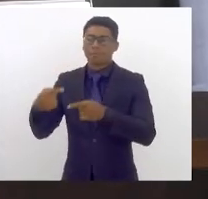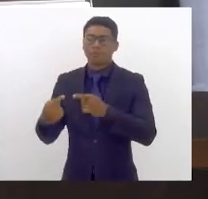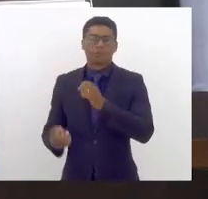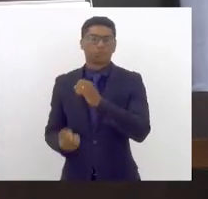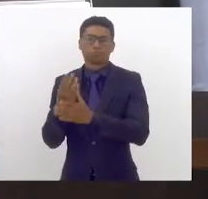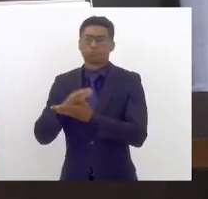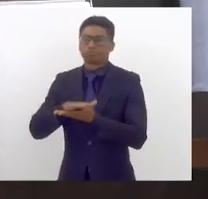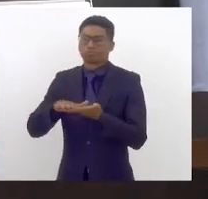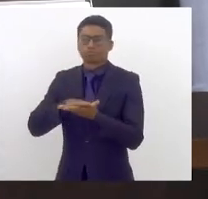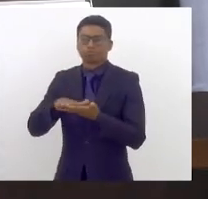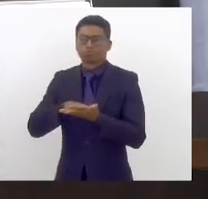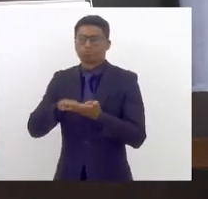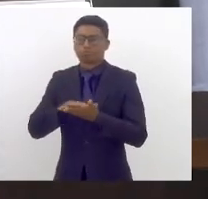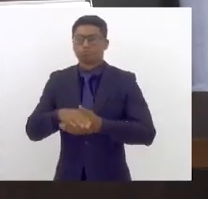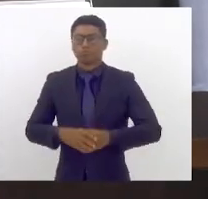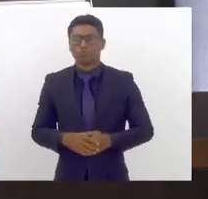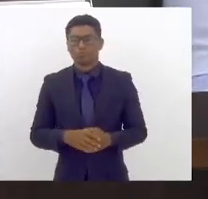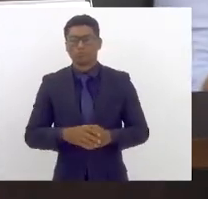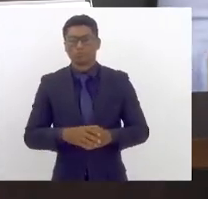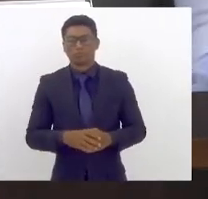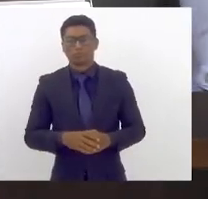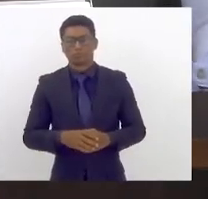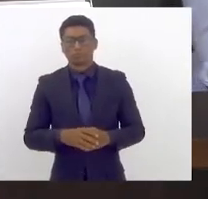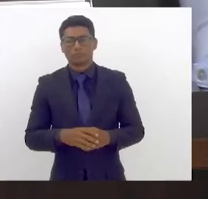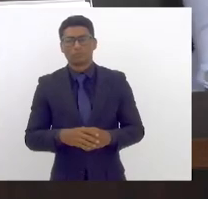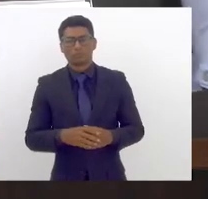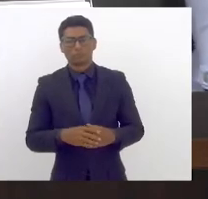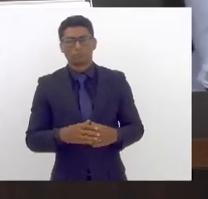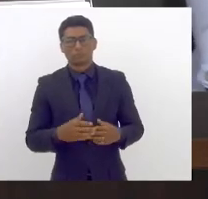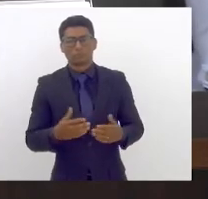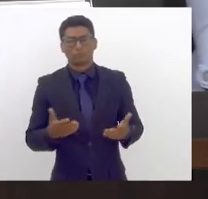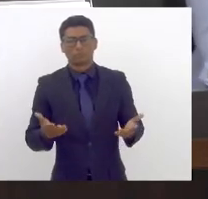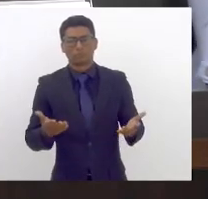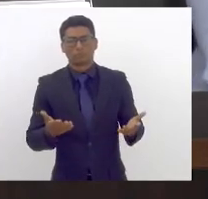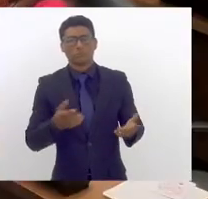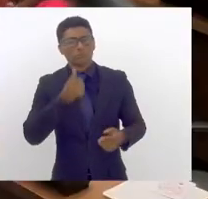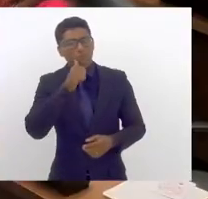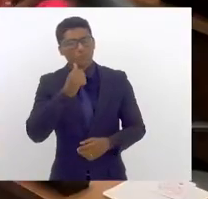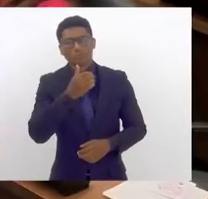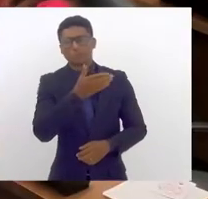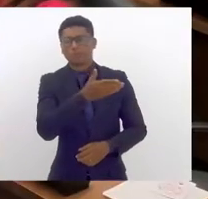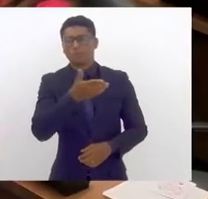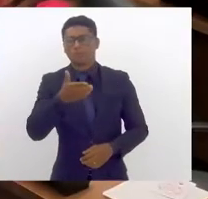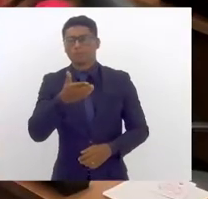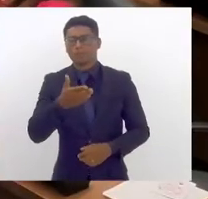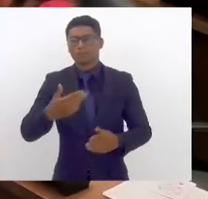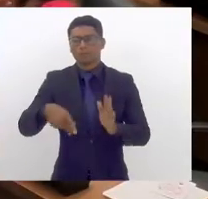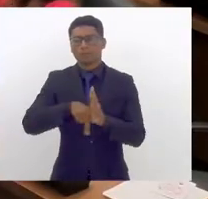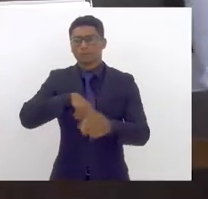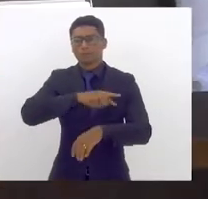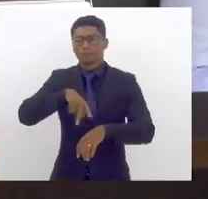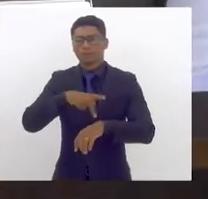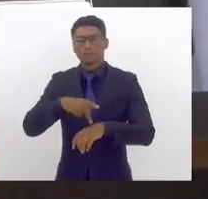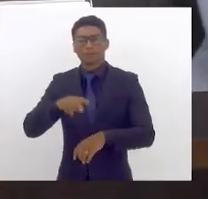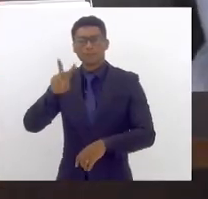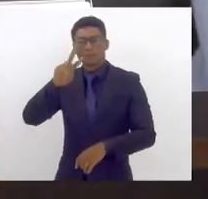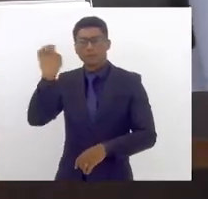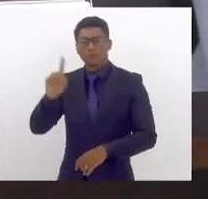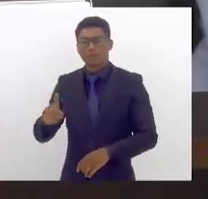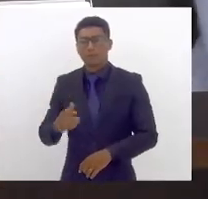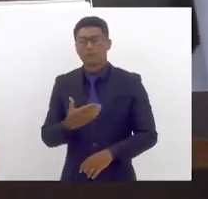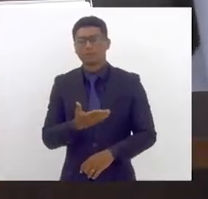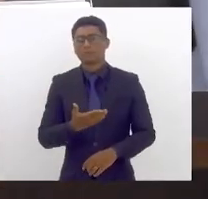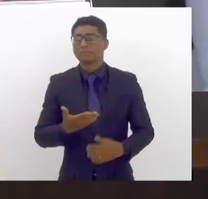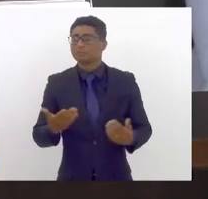Diante da situação absurda das mulheres venezuelanas então é isso tudo